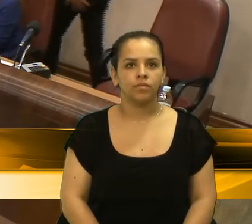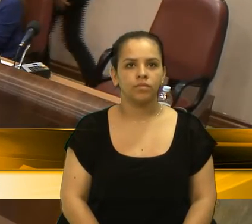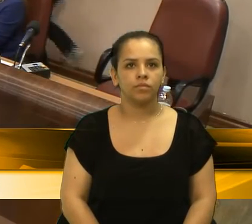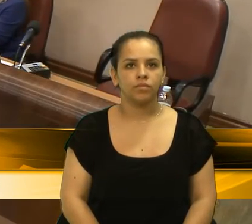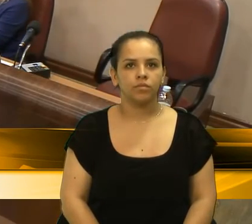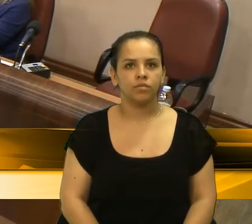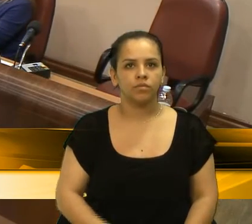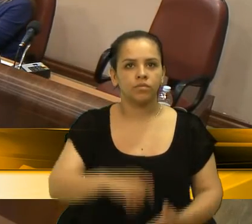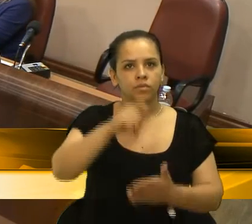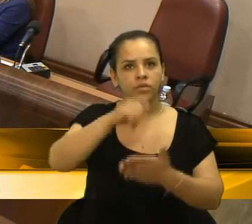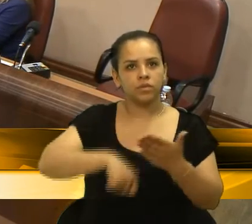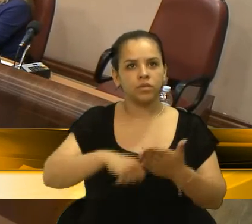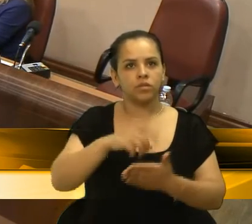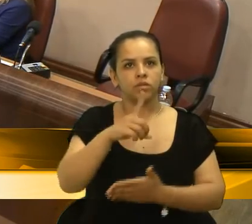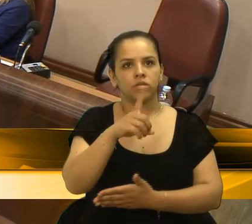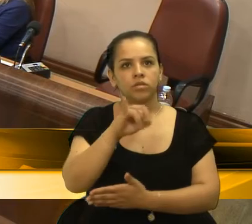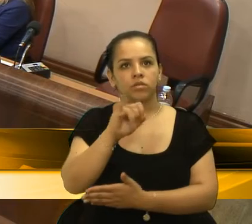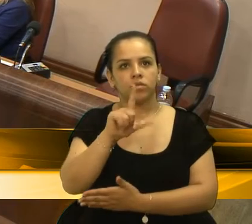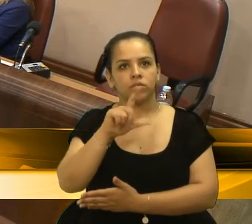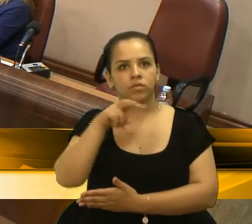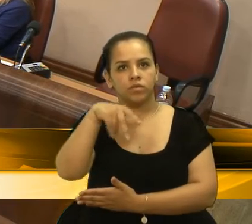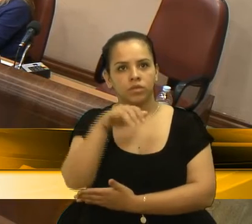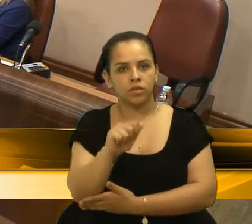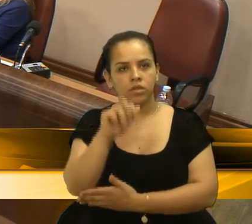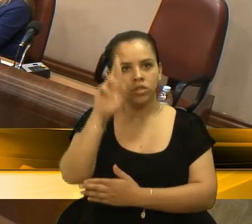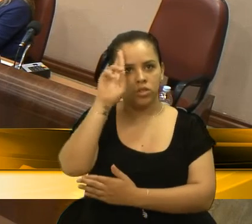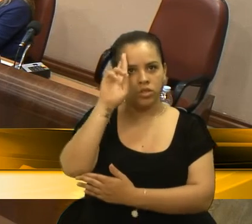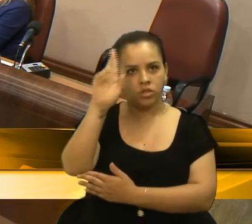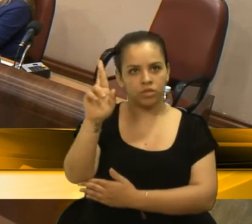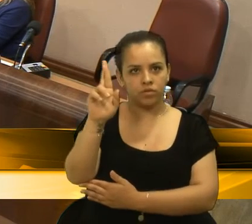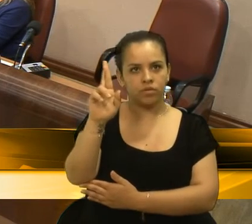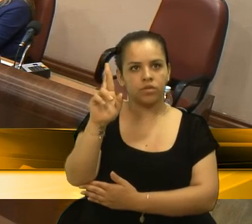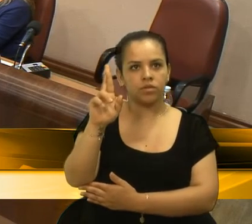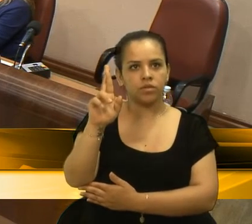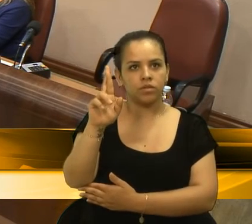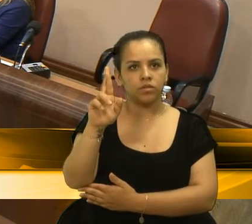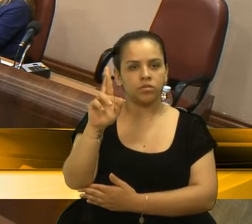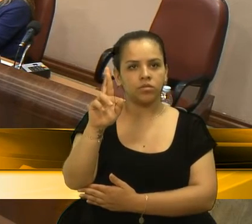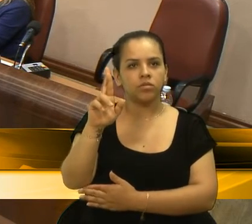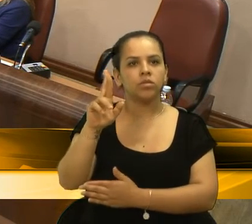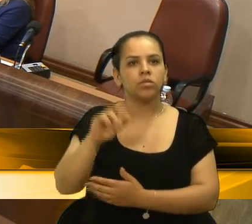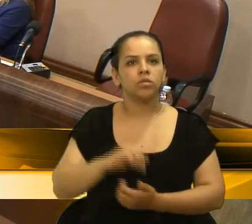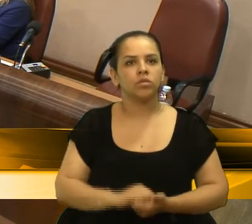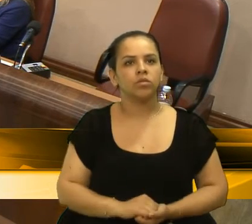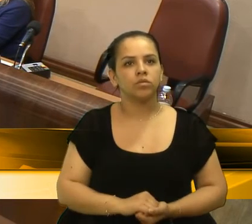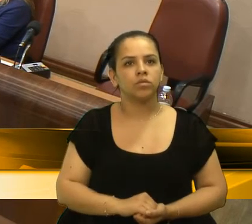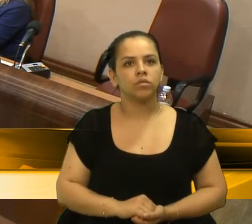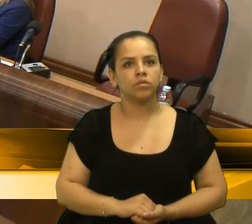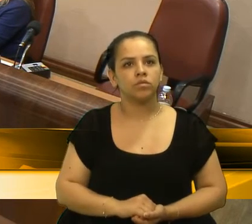Assina Divânia da Costa Ramos, chefe do setor de registro e revisão de anais.